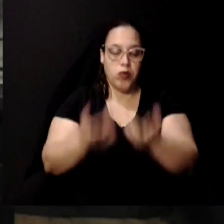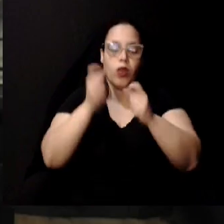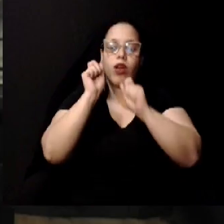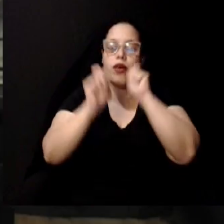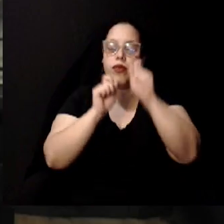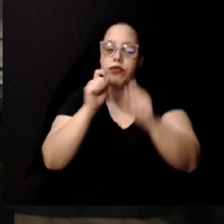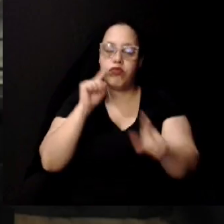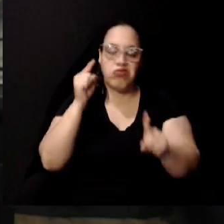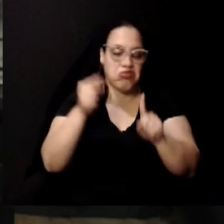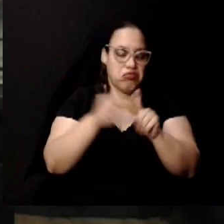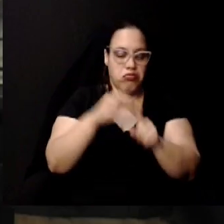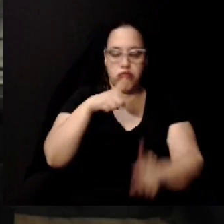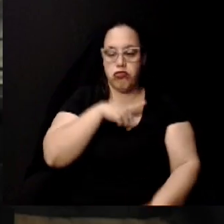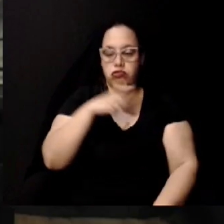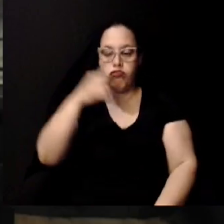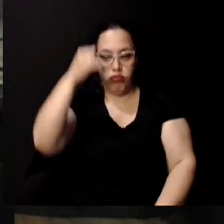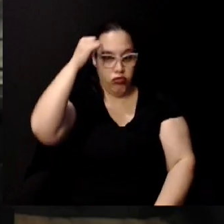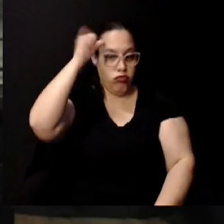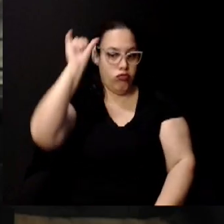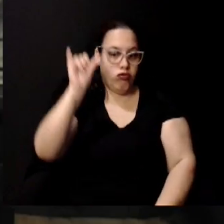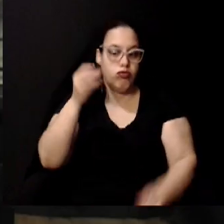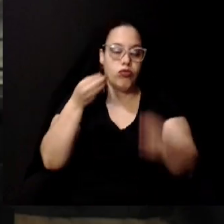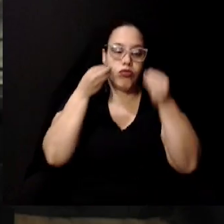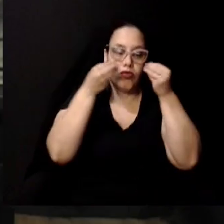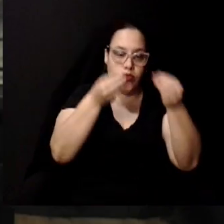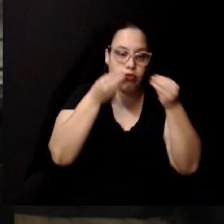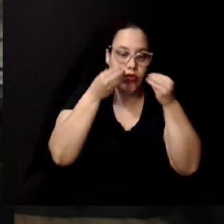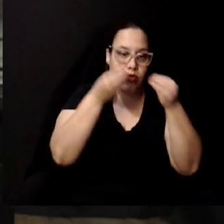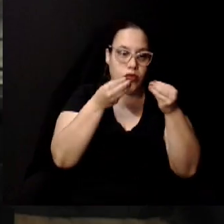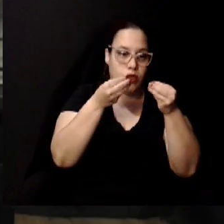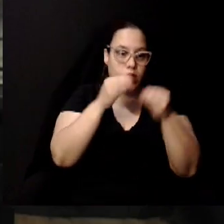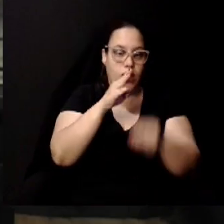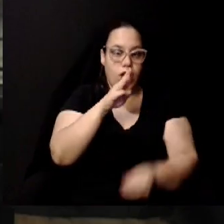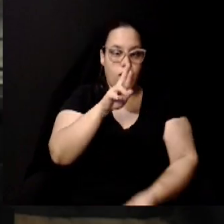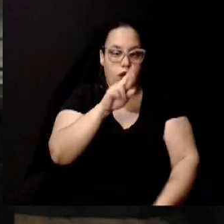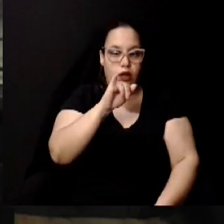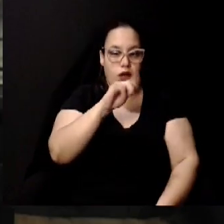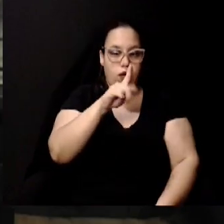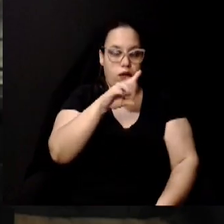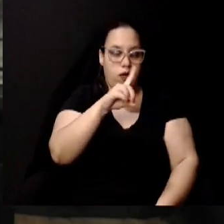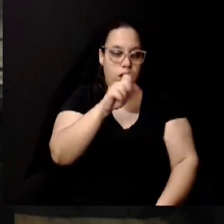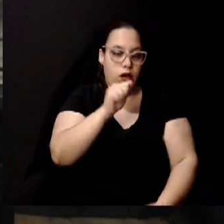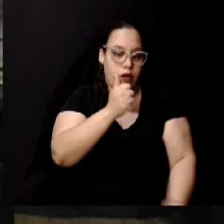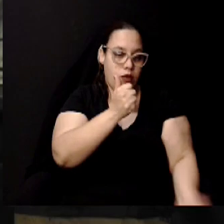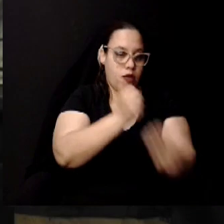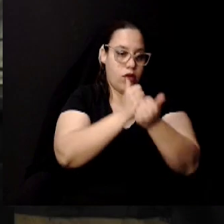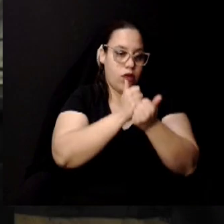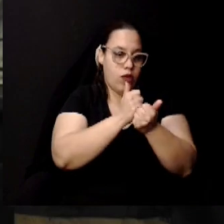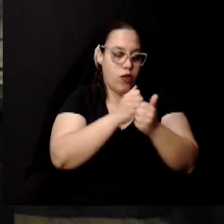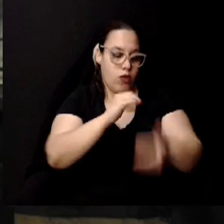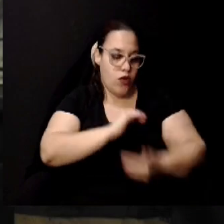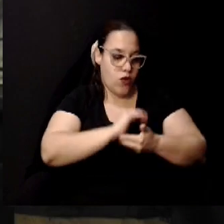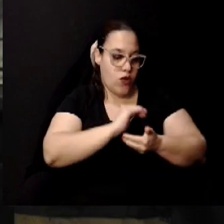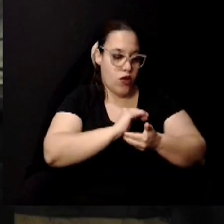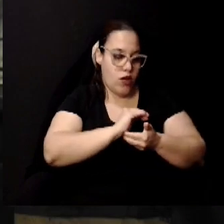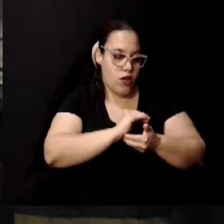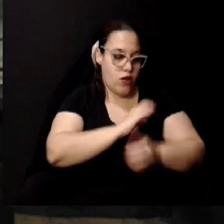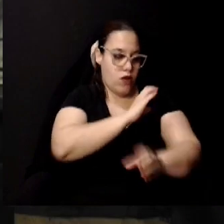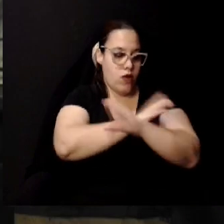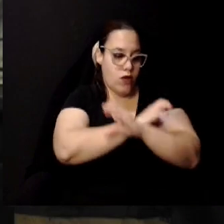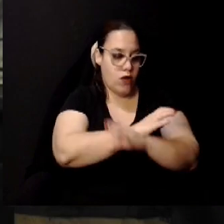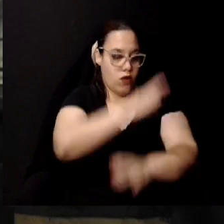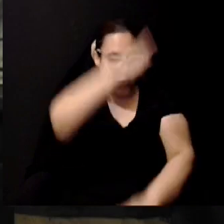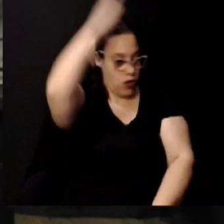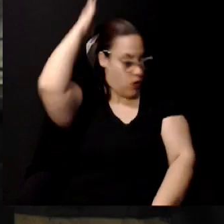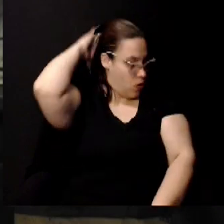também de prevenção. Como que funcionaria essa brigada? E aí vai ter que fazer uma parceria com a Defesa Civil, com o Corpo de Bombeiros. Qual seria